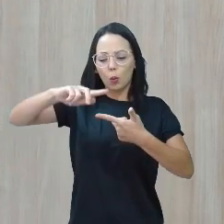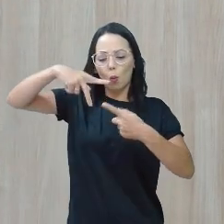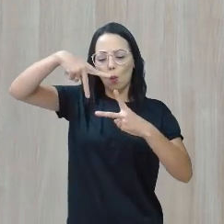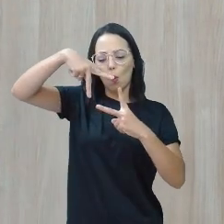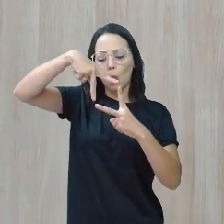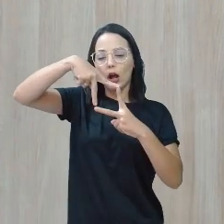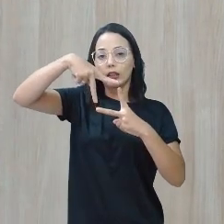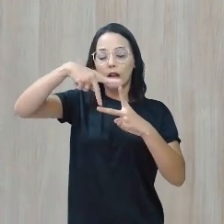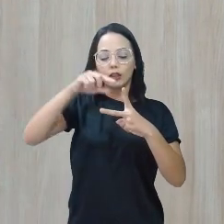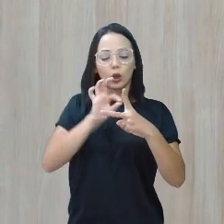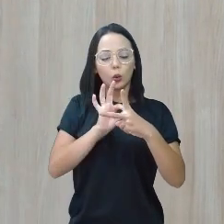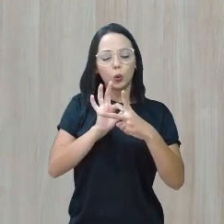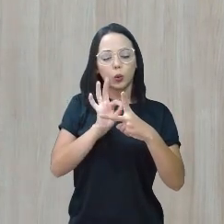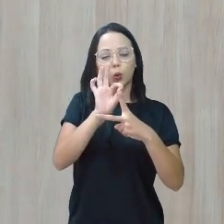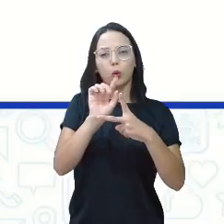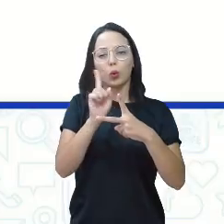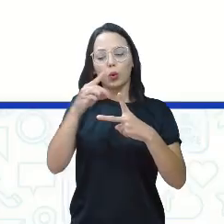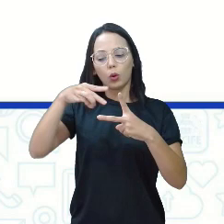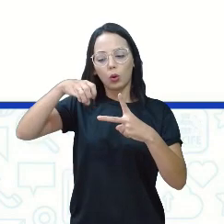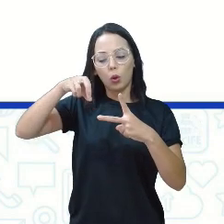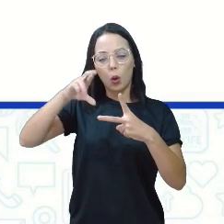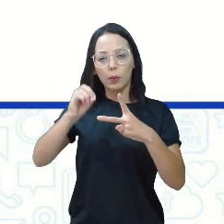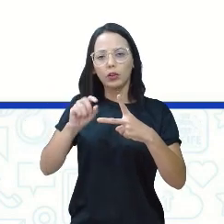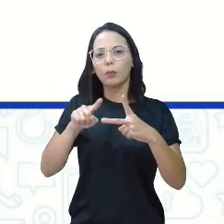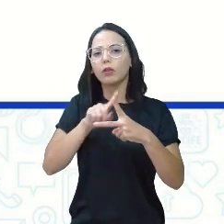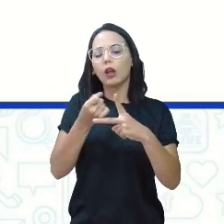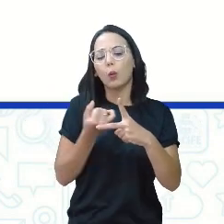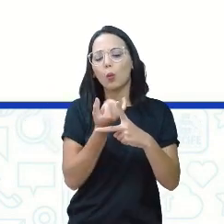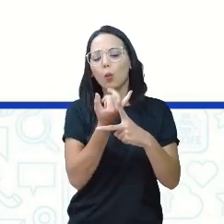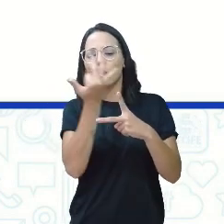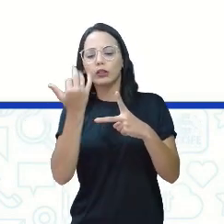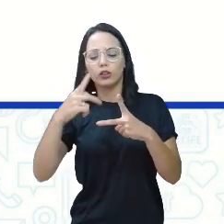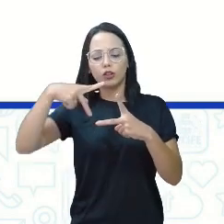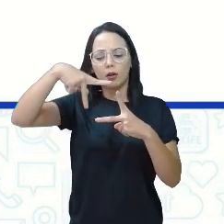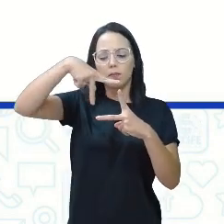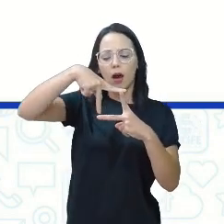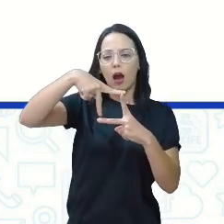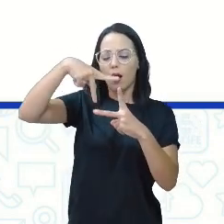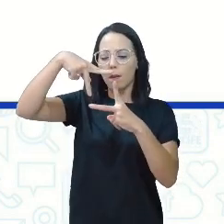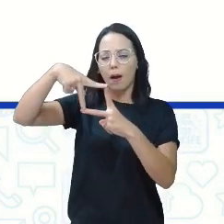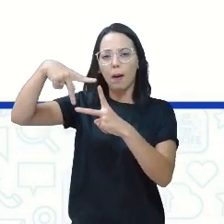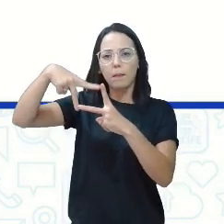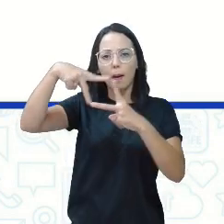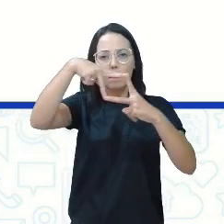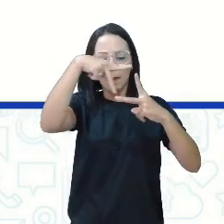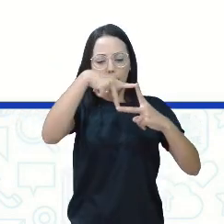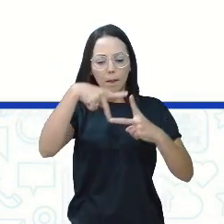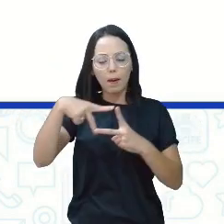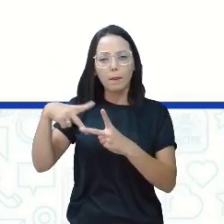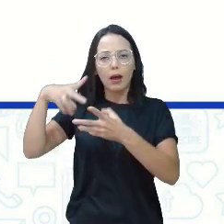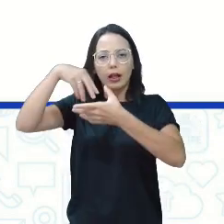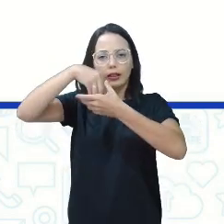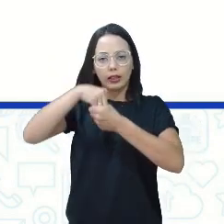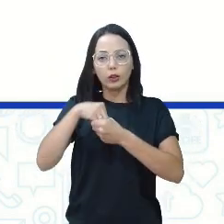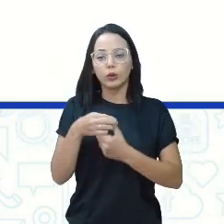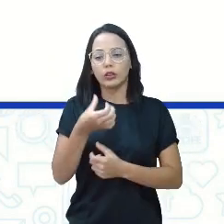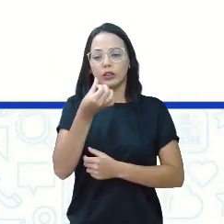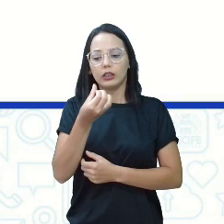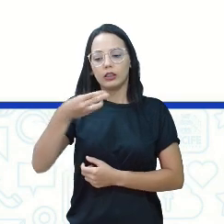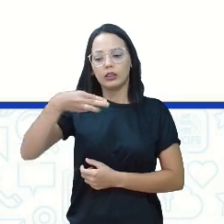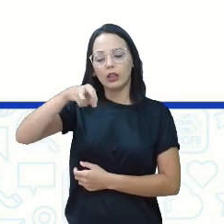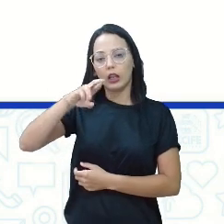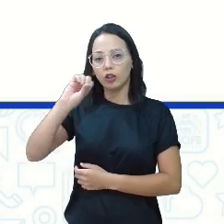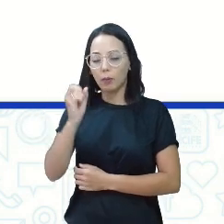de 1 metro. Quantas peças desse tipo precisaremos para colocar num piso retangular de 6 metros